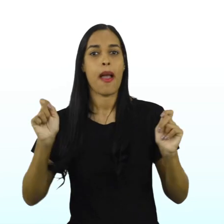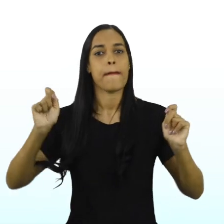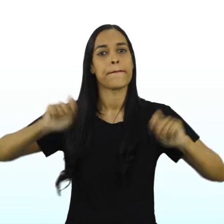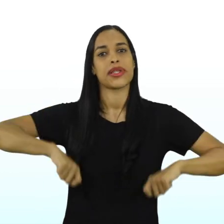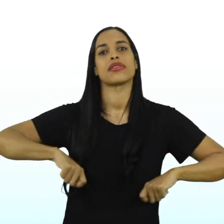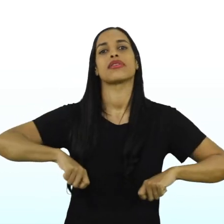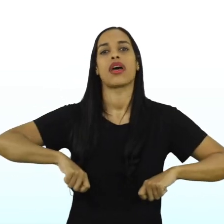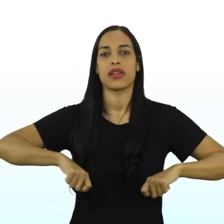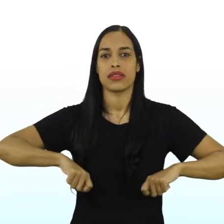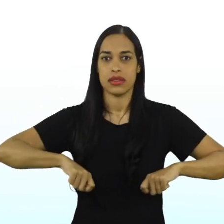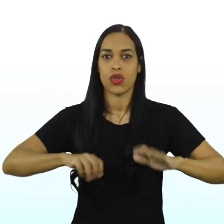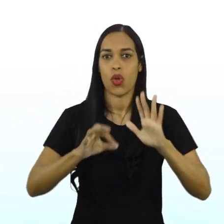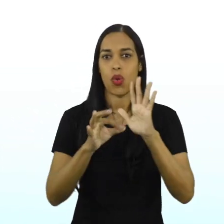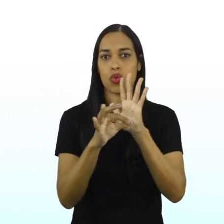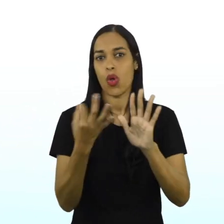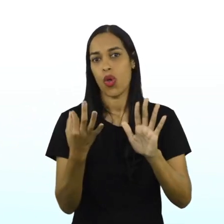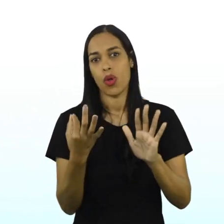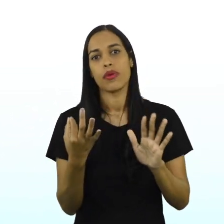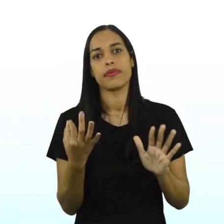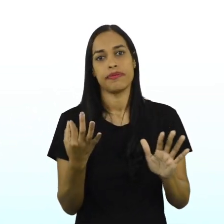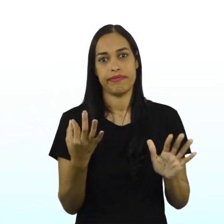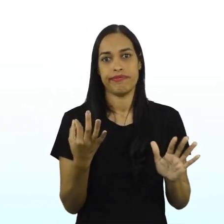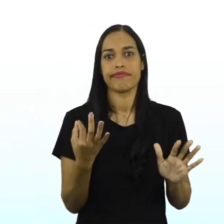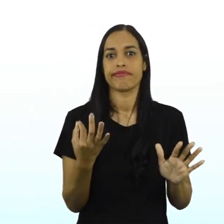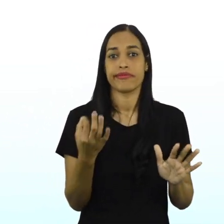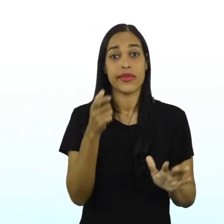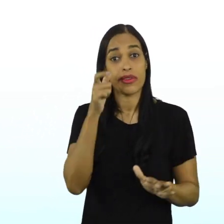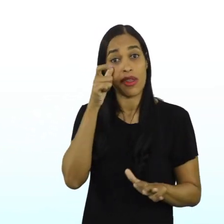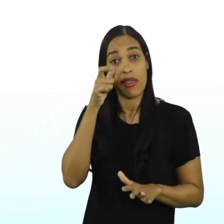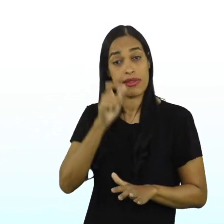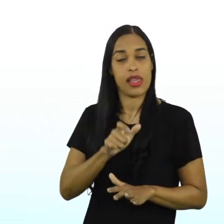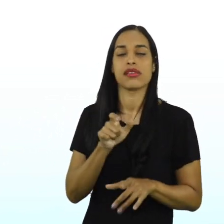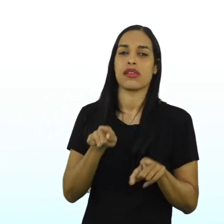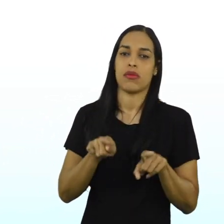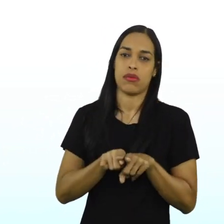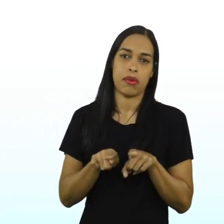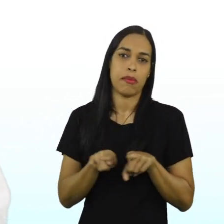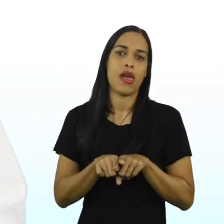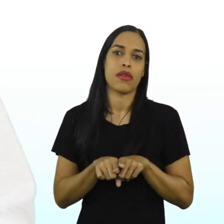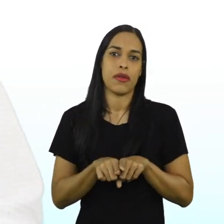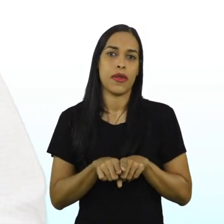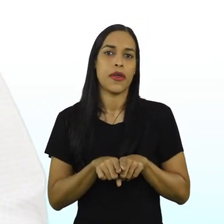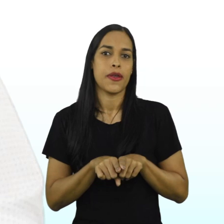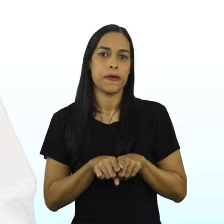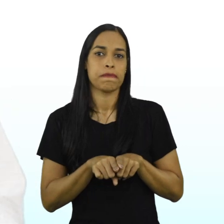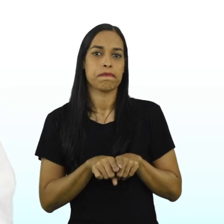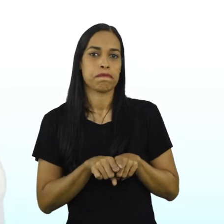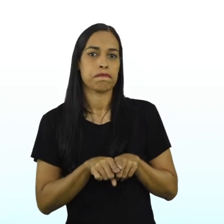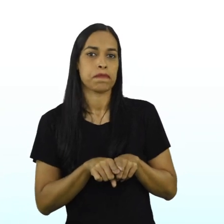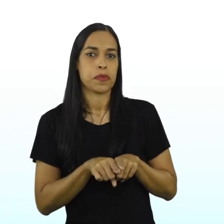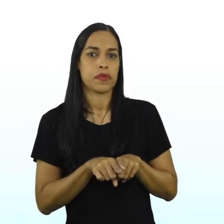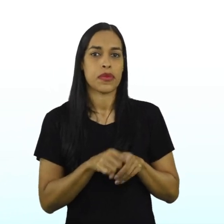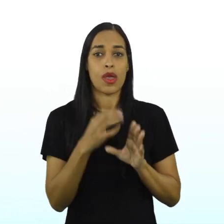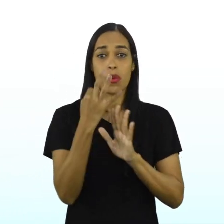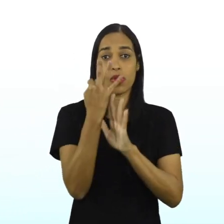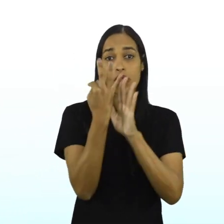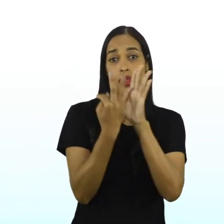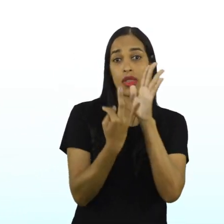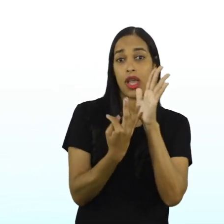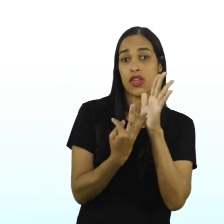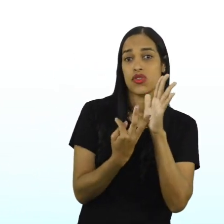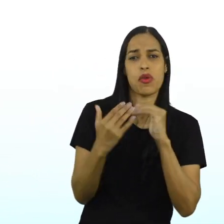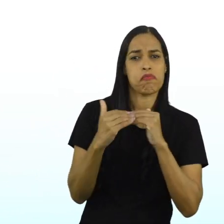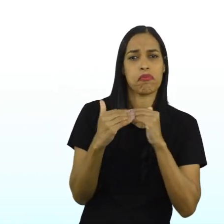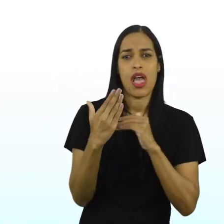capacidade do autor e da intenção dele também. Então, ó, você pode pegar um texto com mais